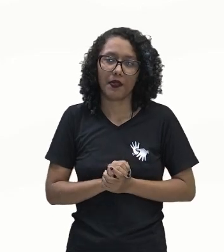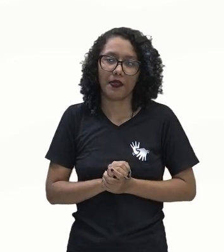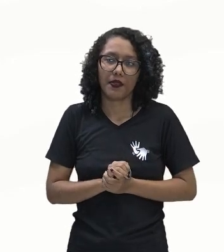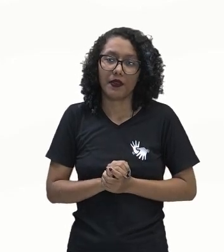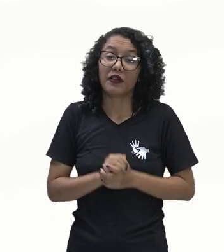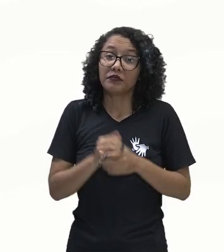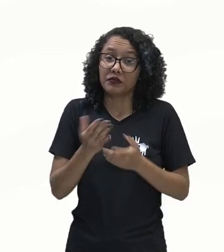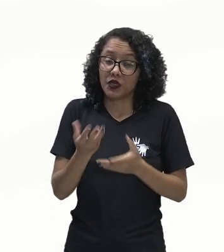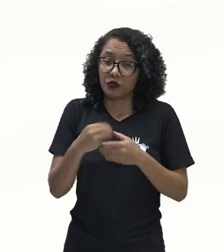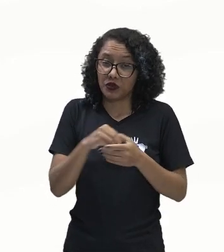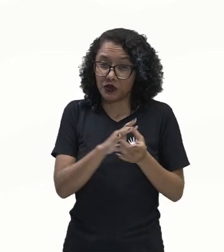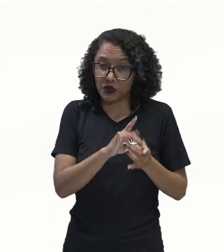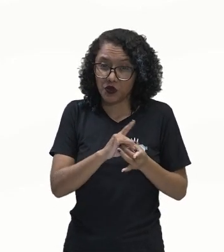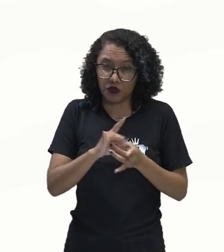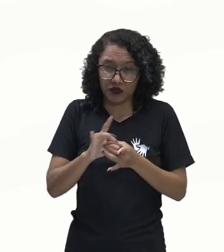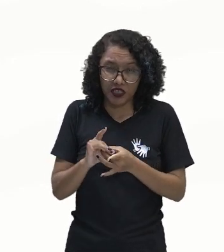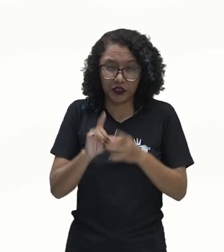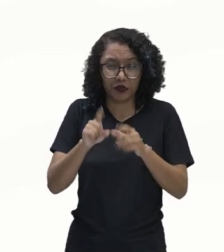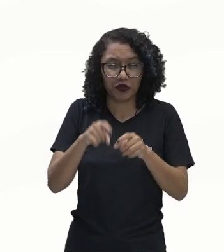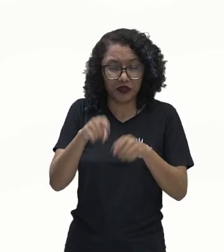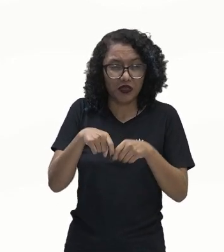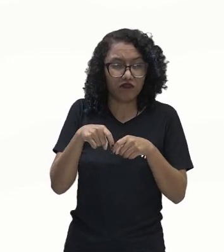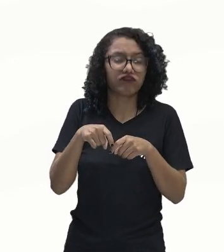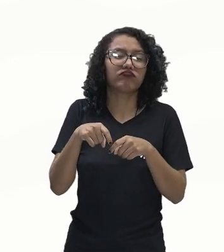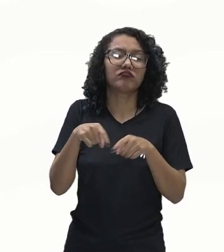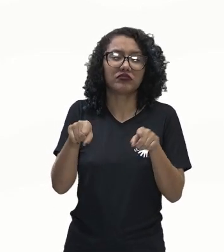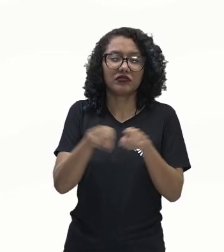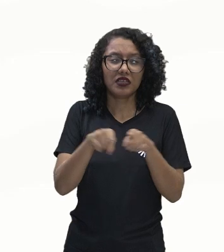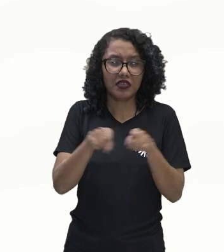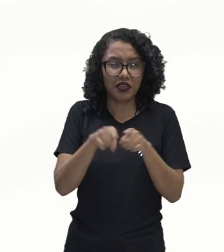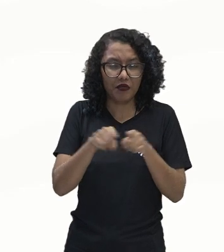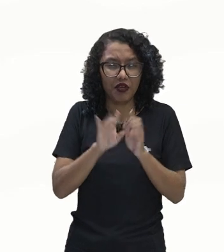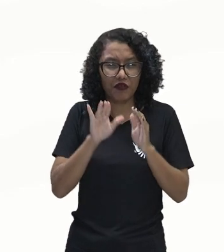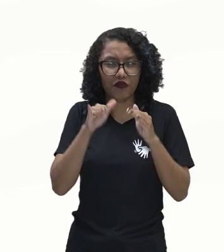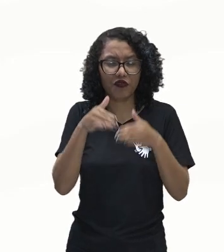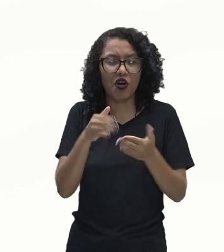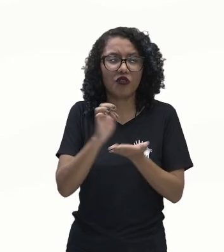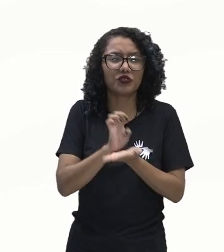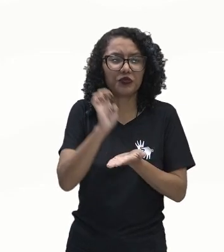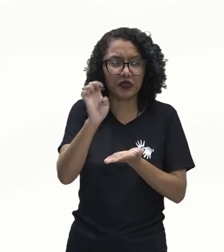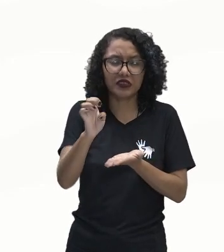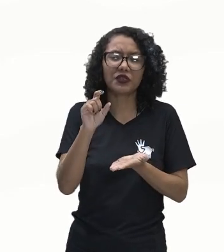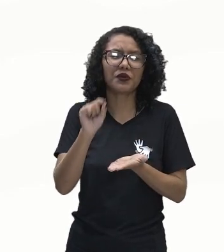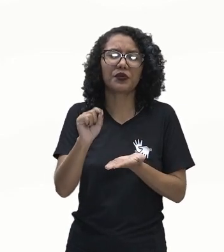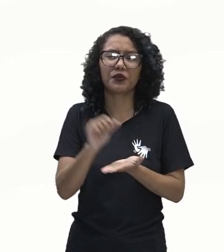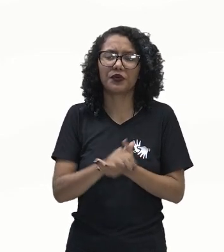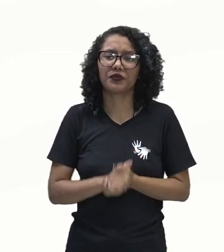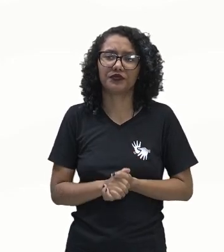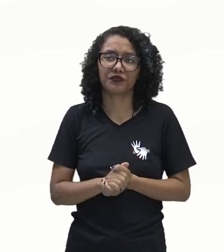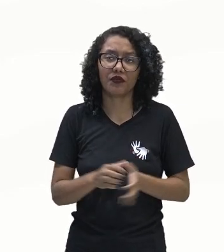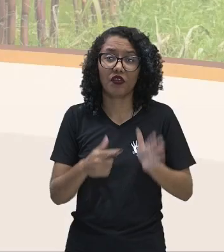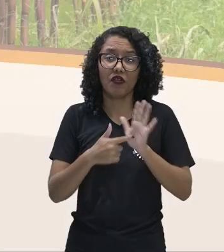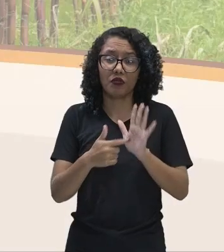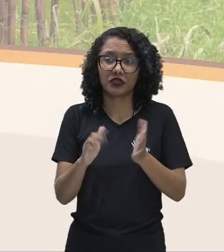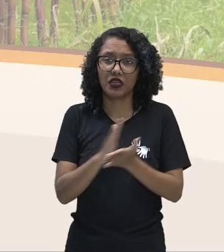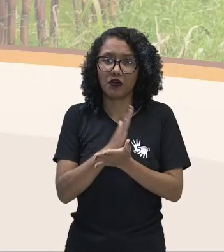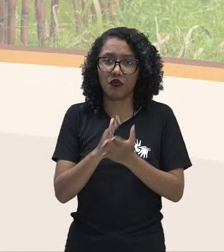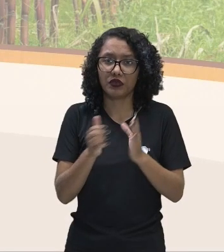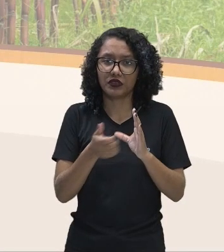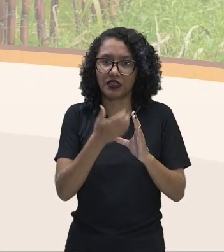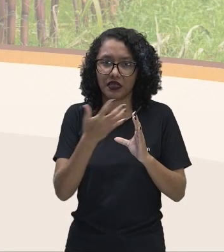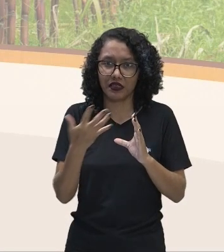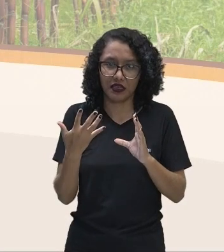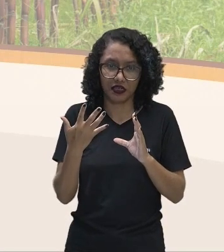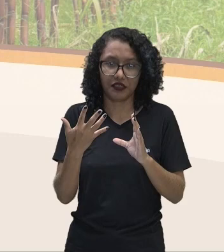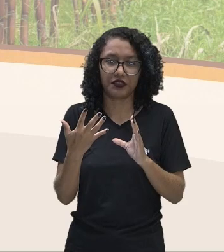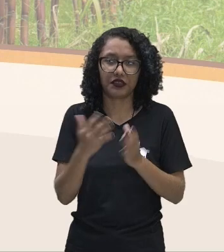produção agrícola, de produção voltada para o mercado exportador, para o mercado externo, nós trouxemos aqui algumas características que